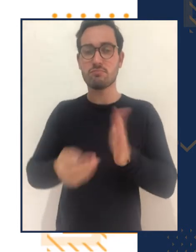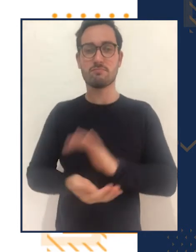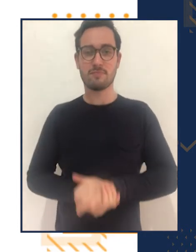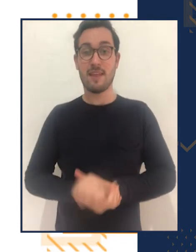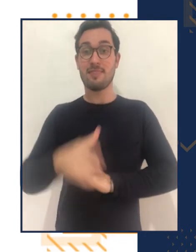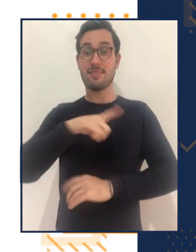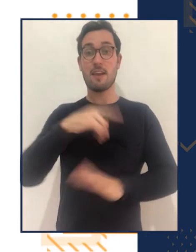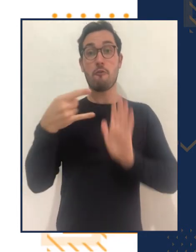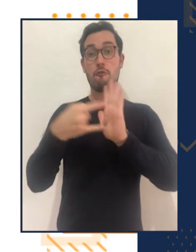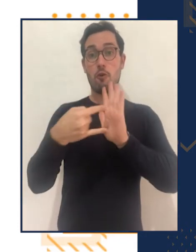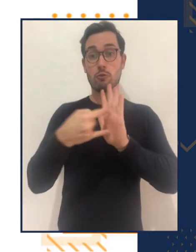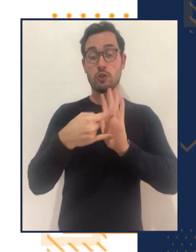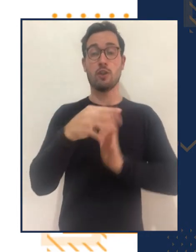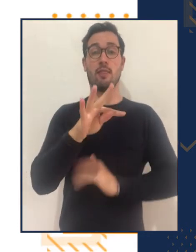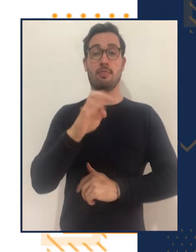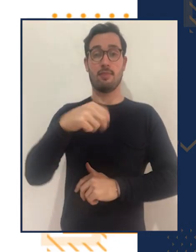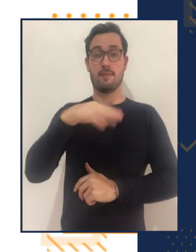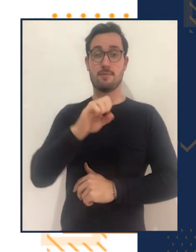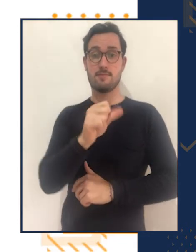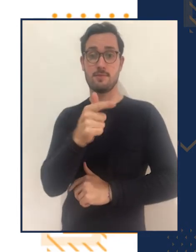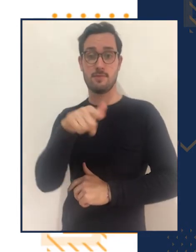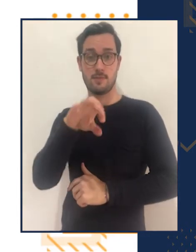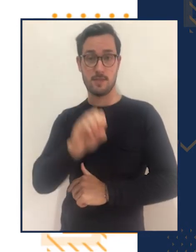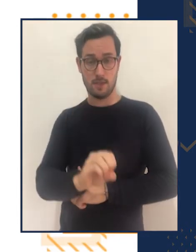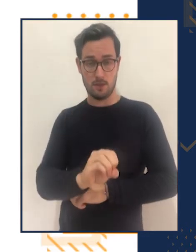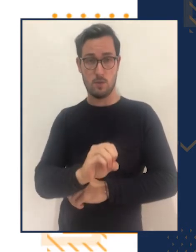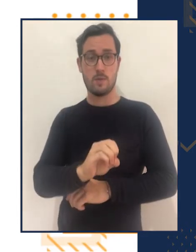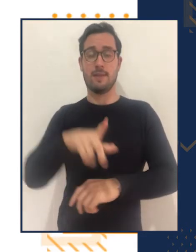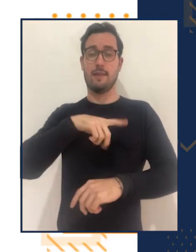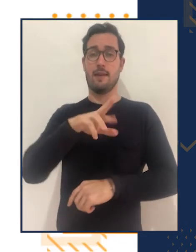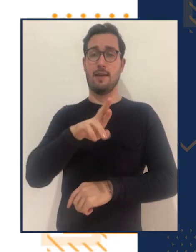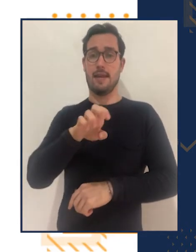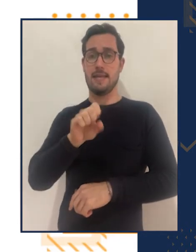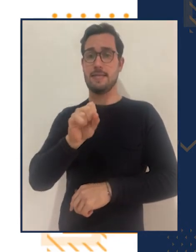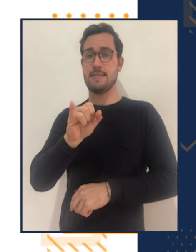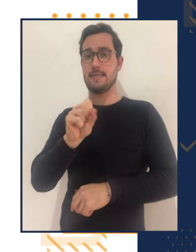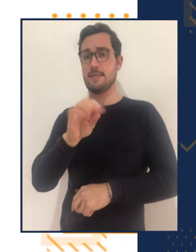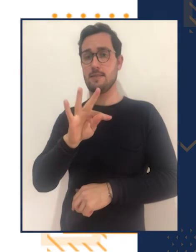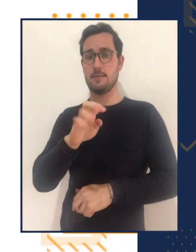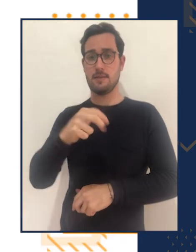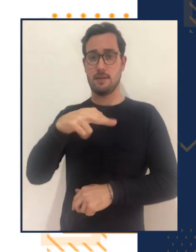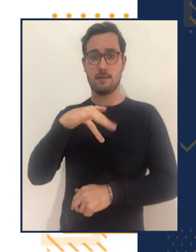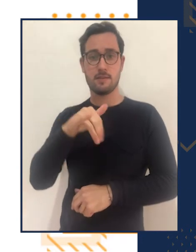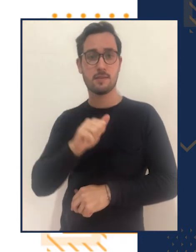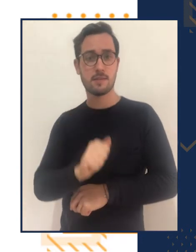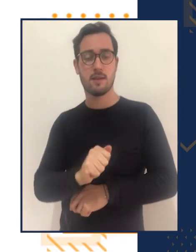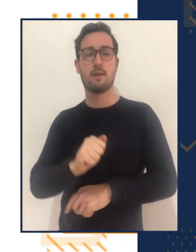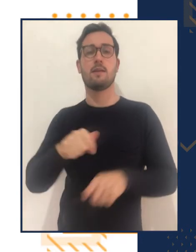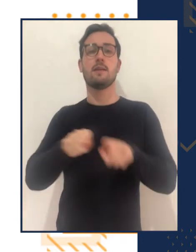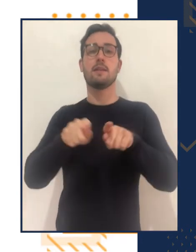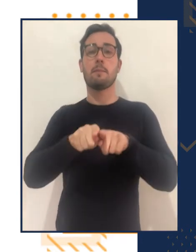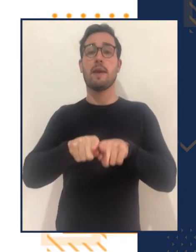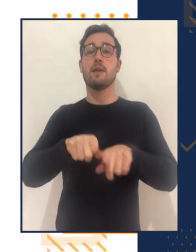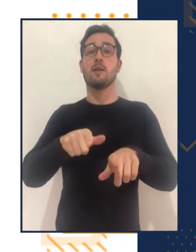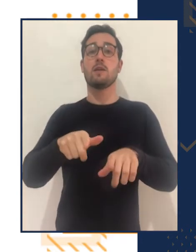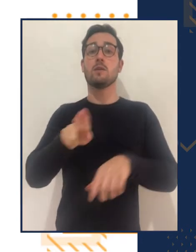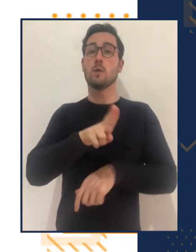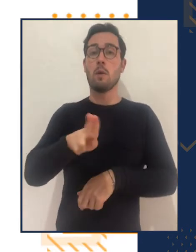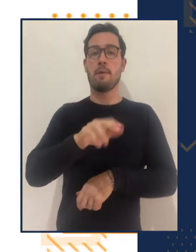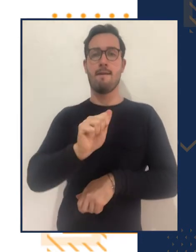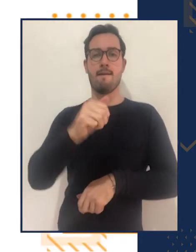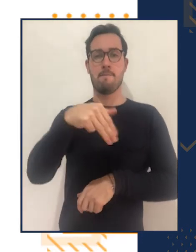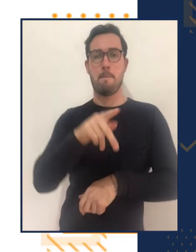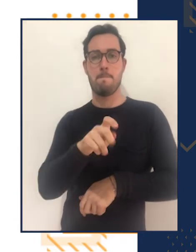então, né, uma fonte de tensão alimentando uma resistência e o amperímetro, que é